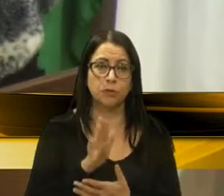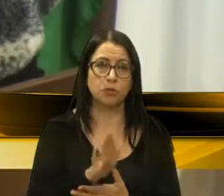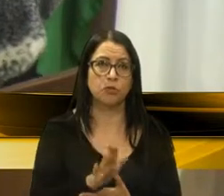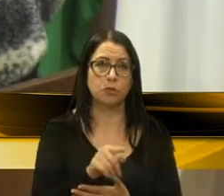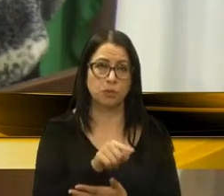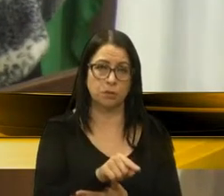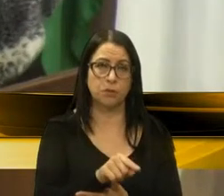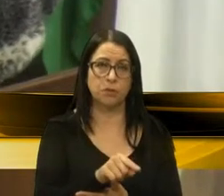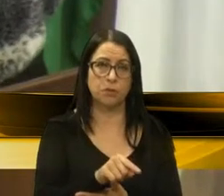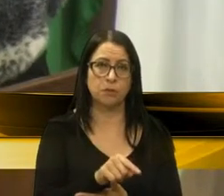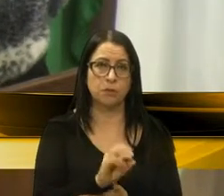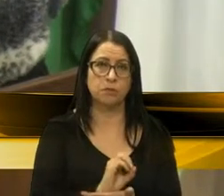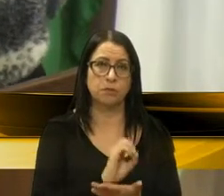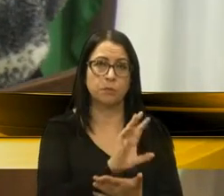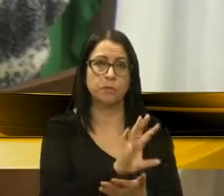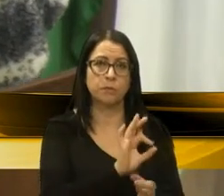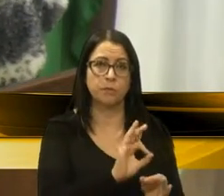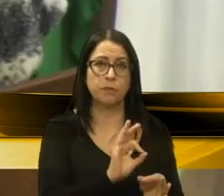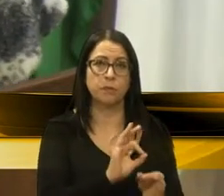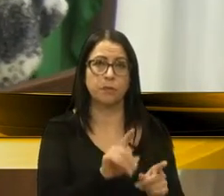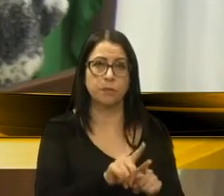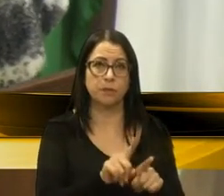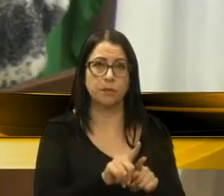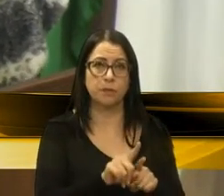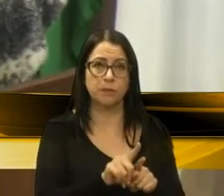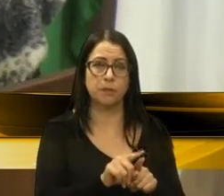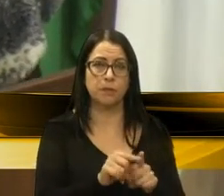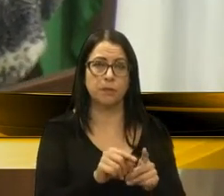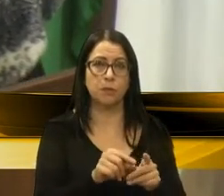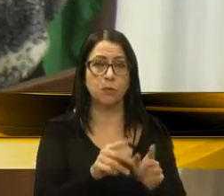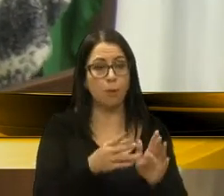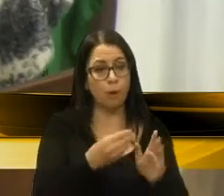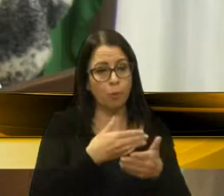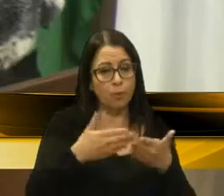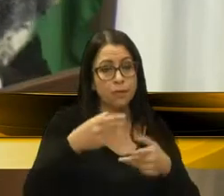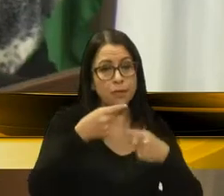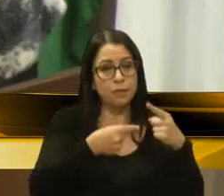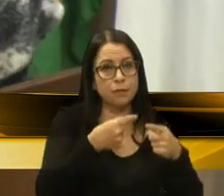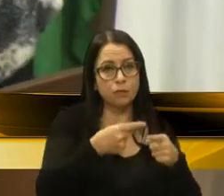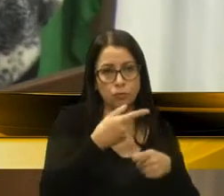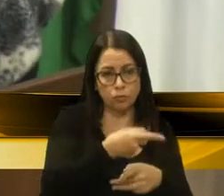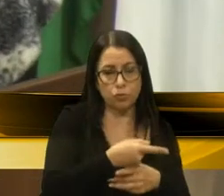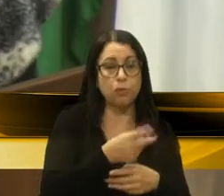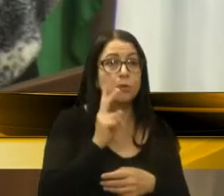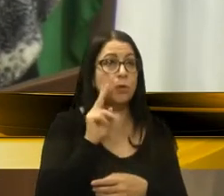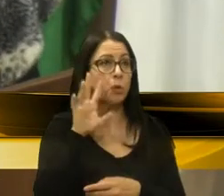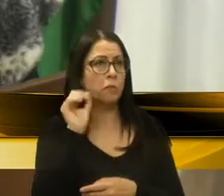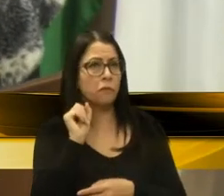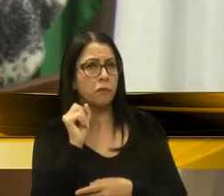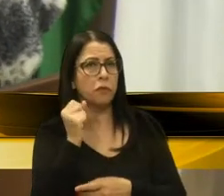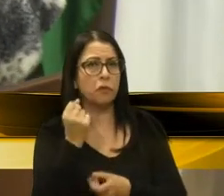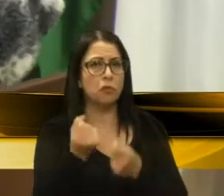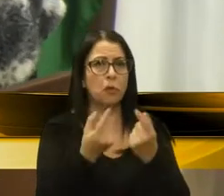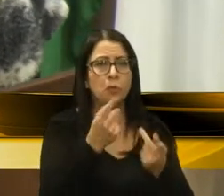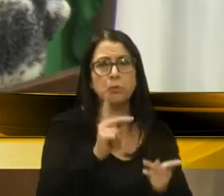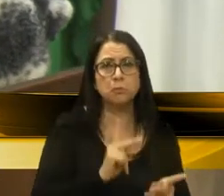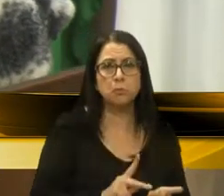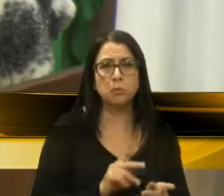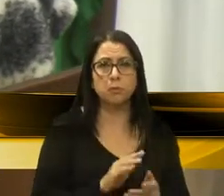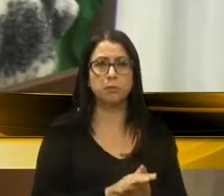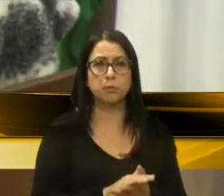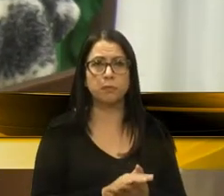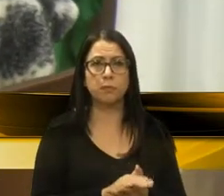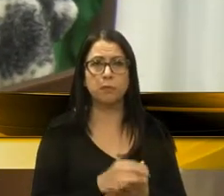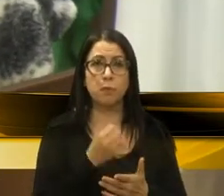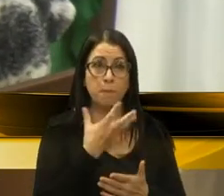está encaminhada, inclusive com expediente aberto. E, assim, o que eu ouvi de algumas pessoas é que